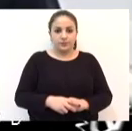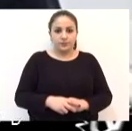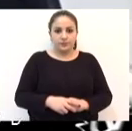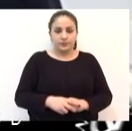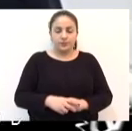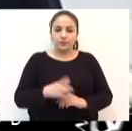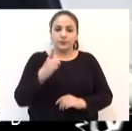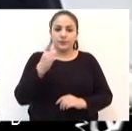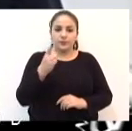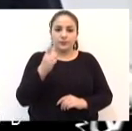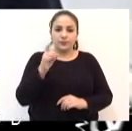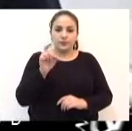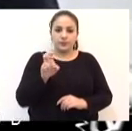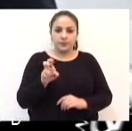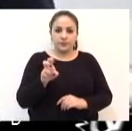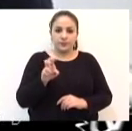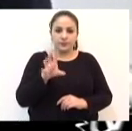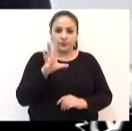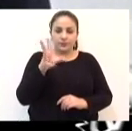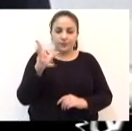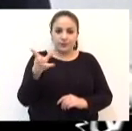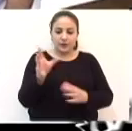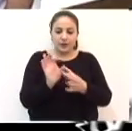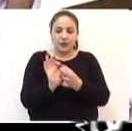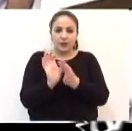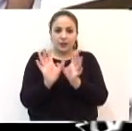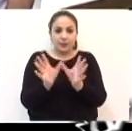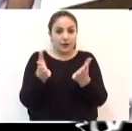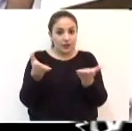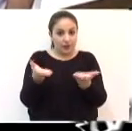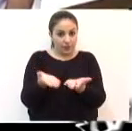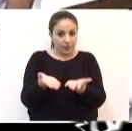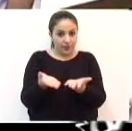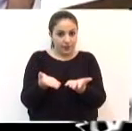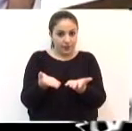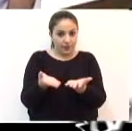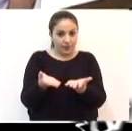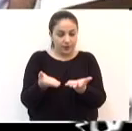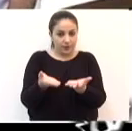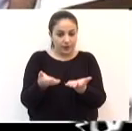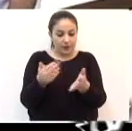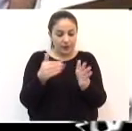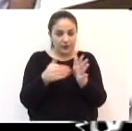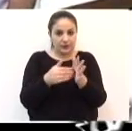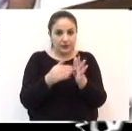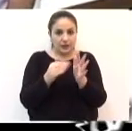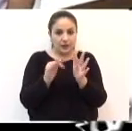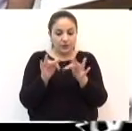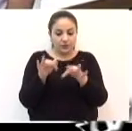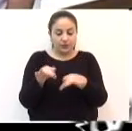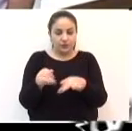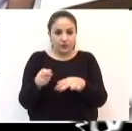15 milhões serão liberados agora, até o final do mês.